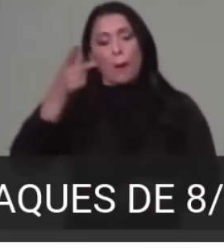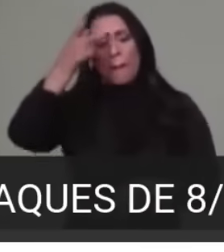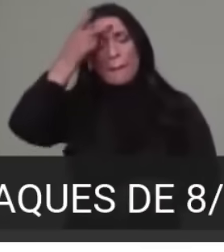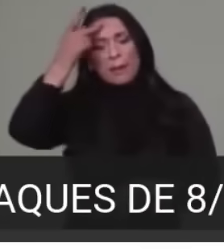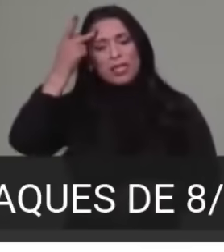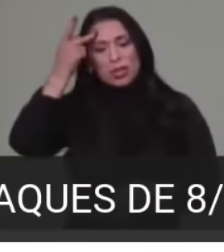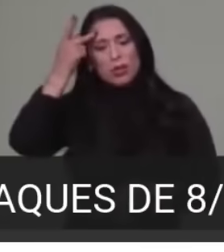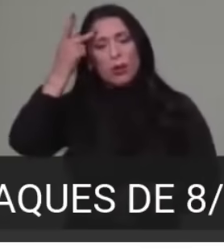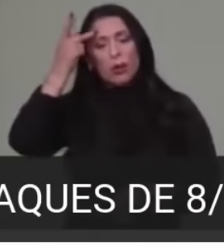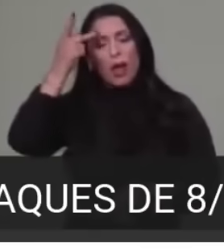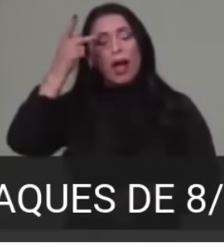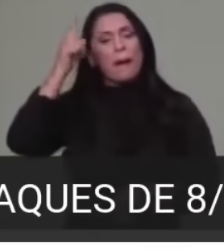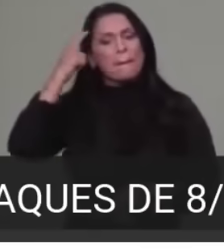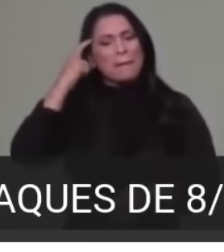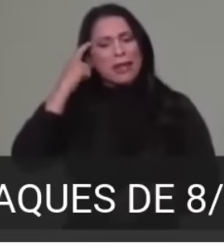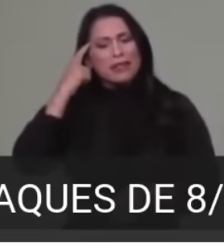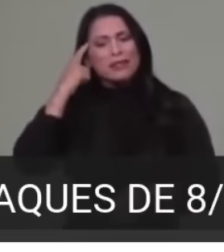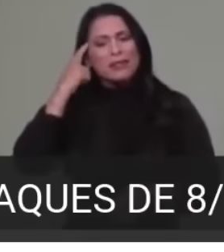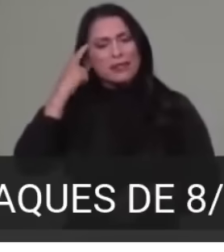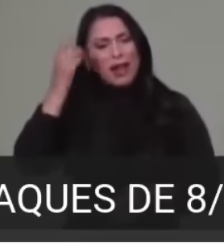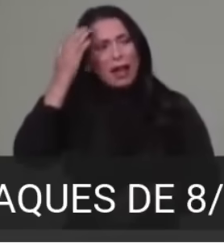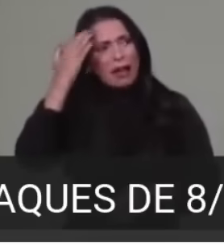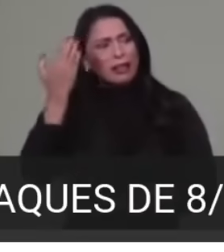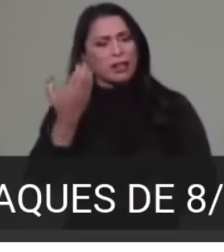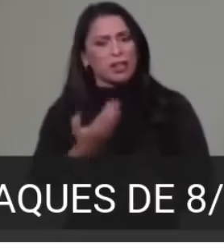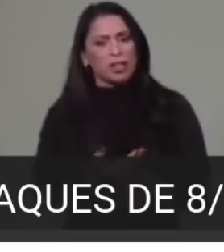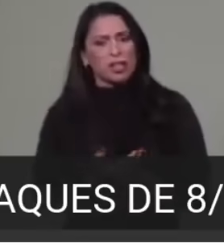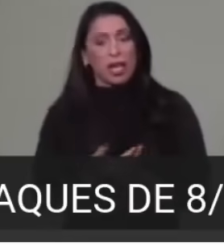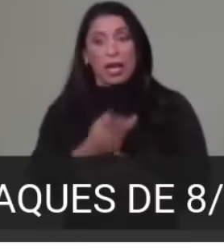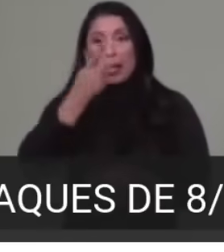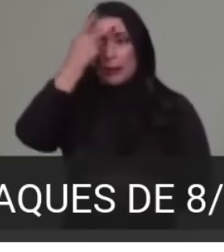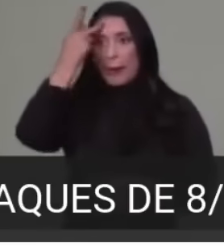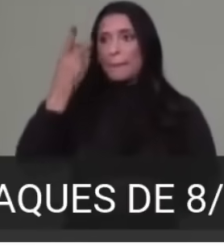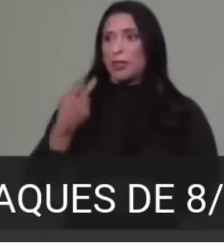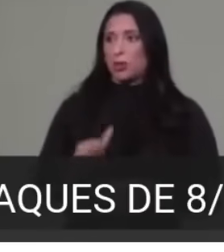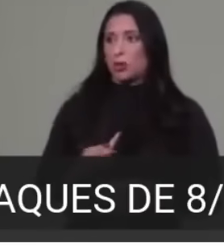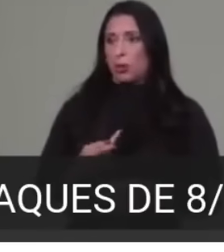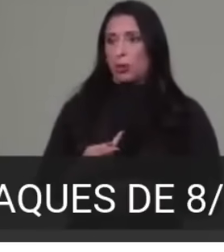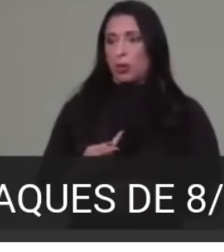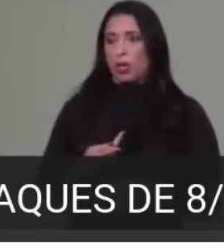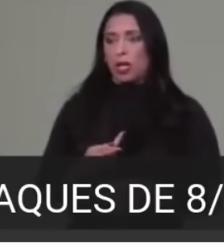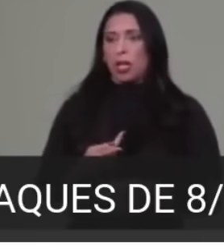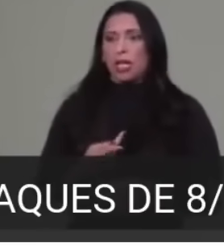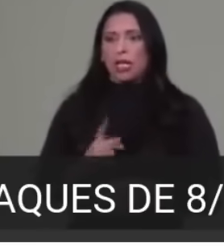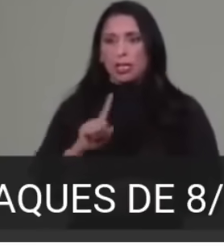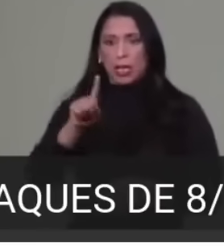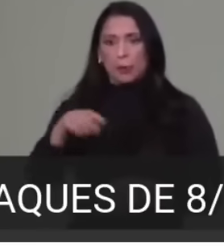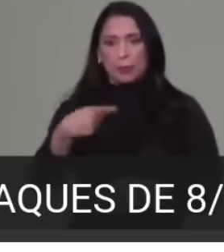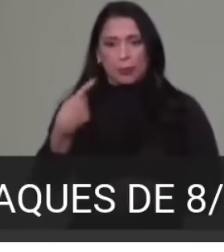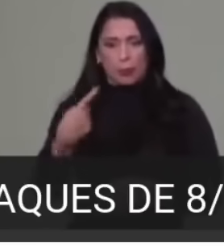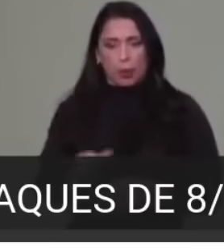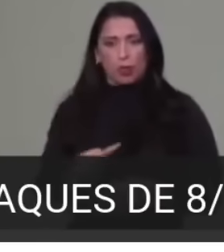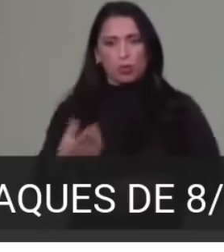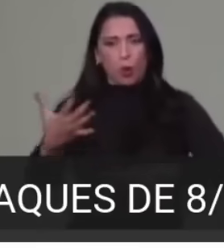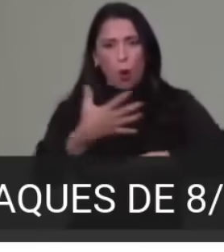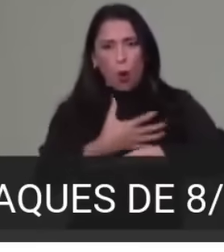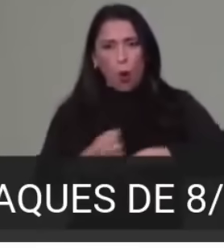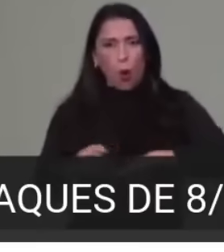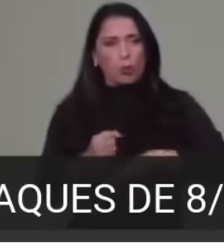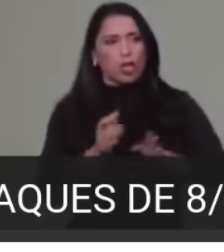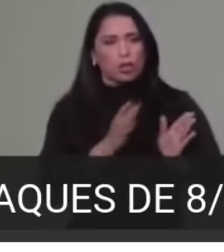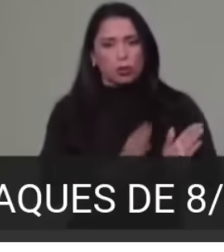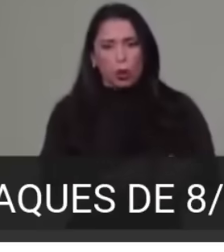consciência acredite é que uma pessoa que invadiu Depois de toda essa escalada golpista